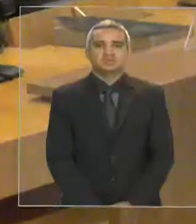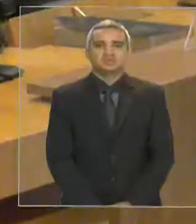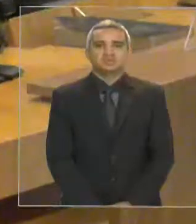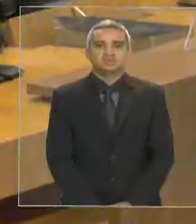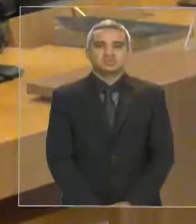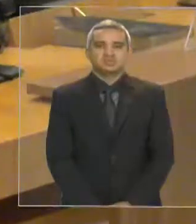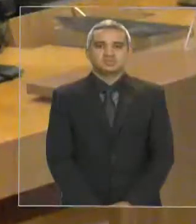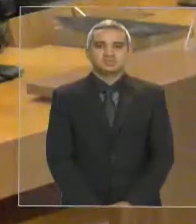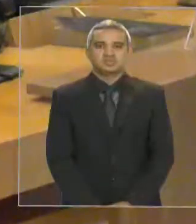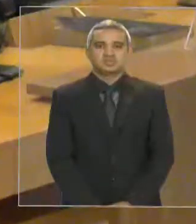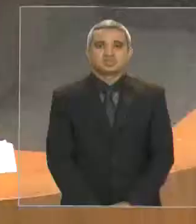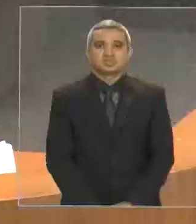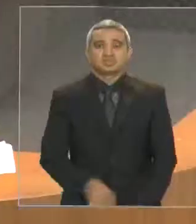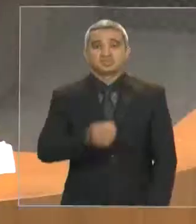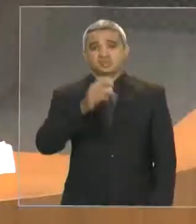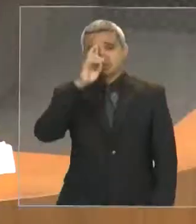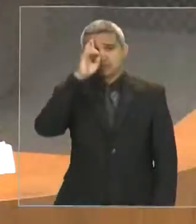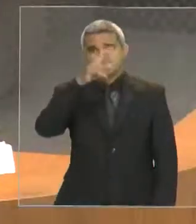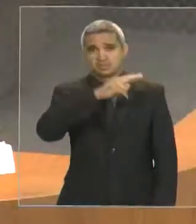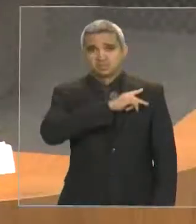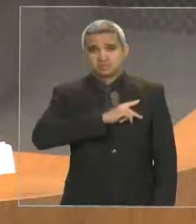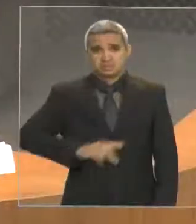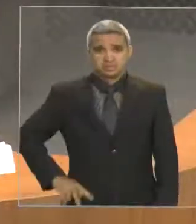Senhor presidente, deputado Atelino,